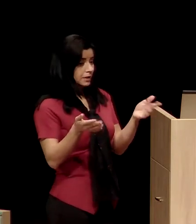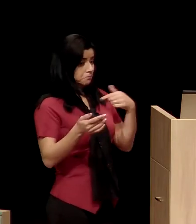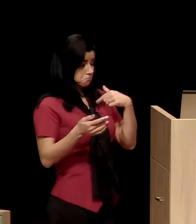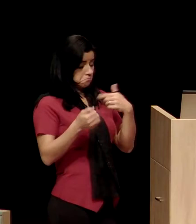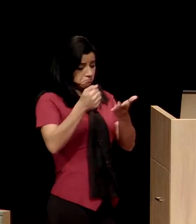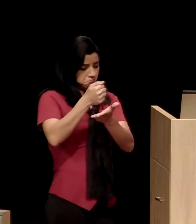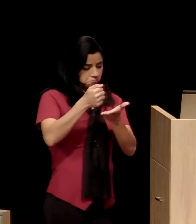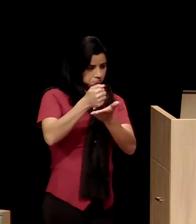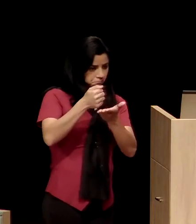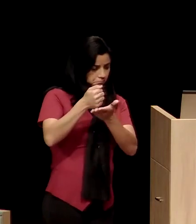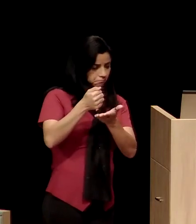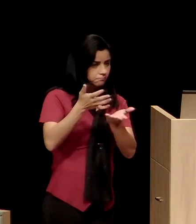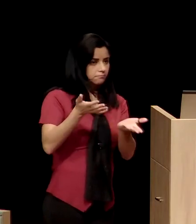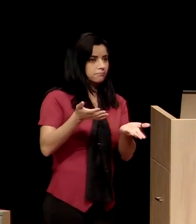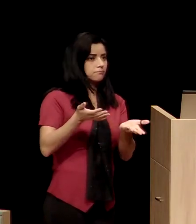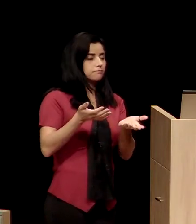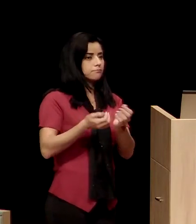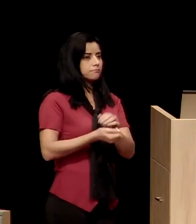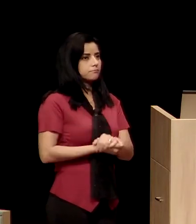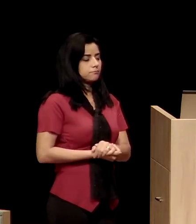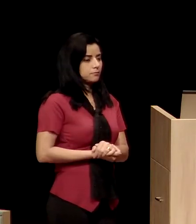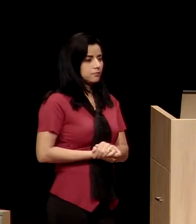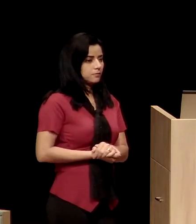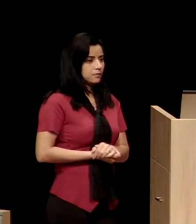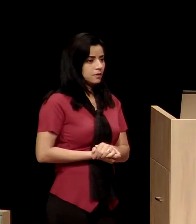basear no